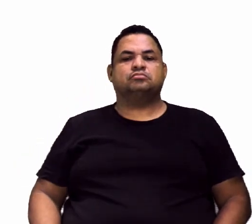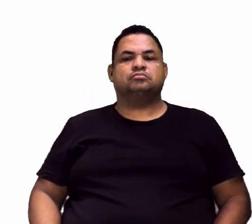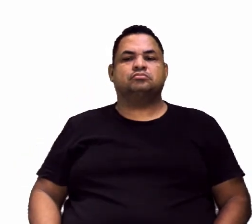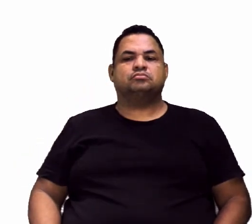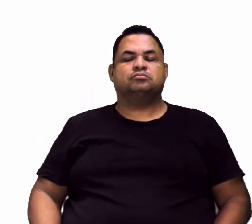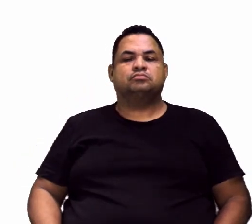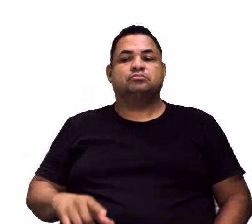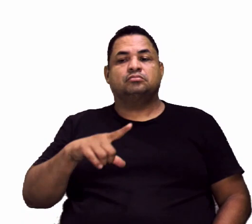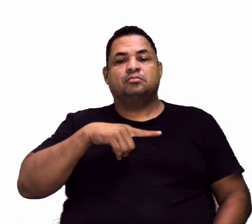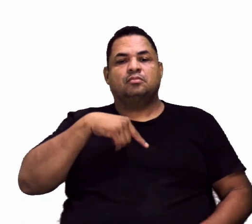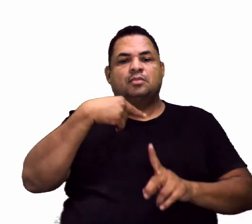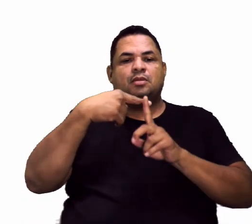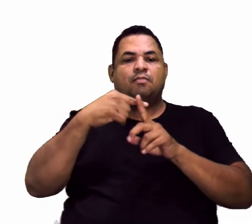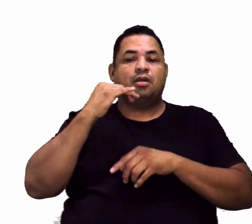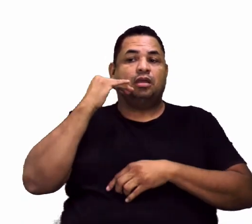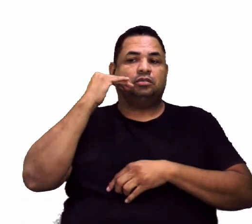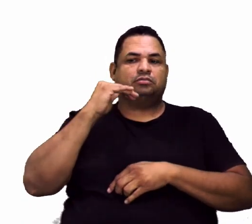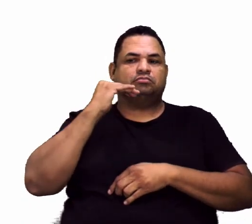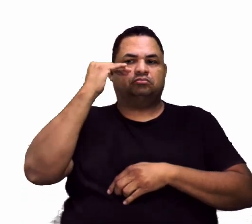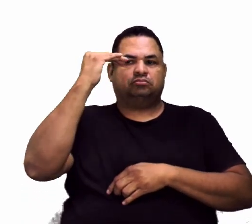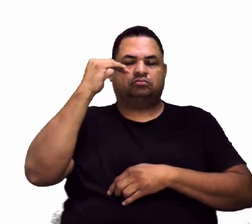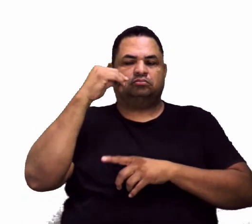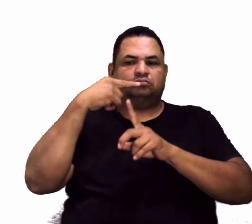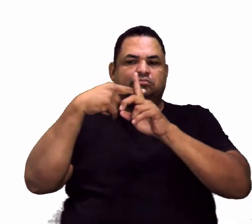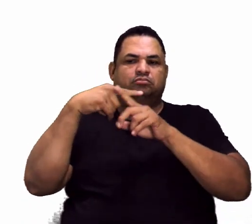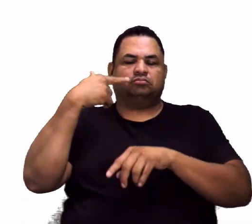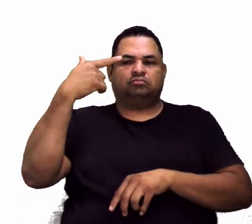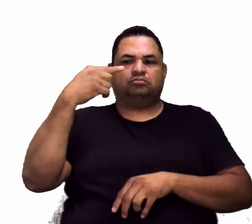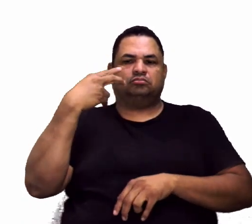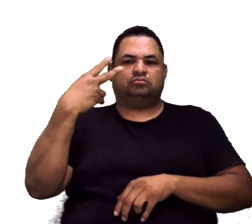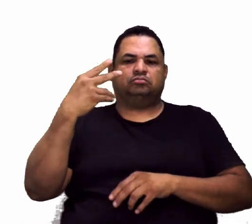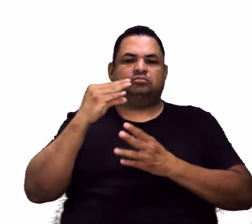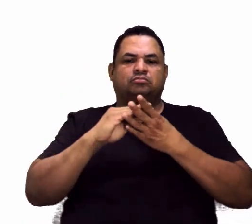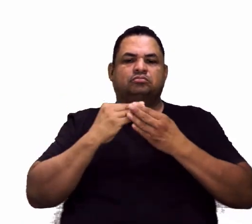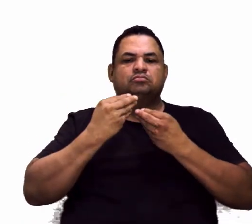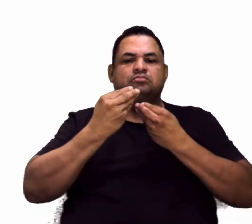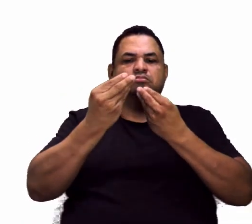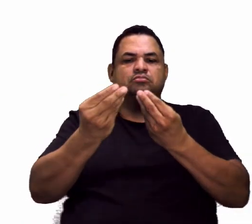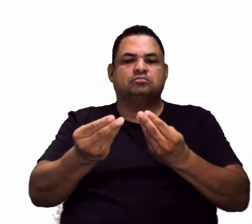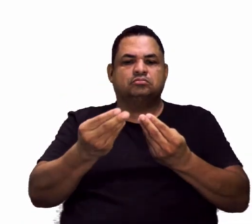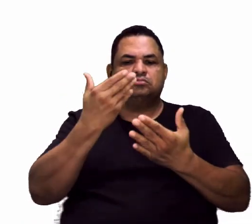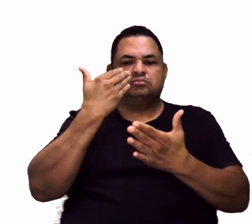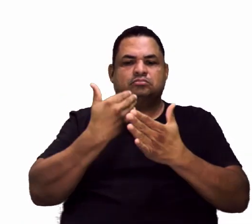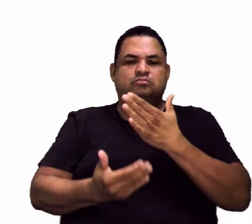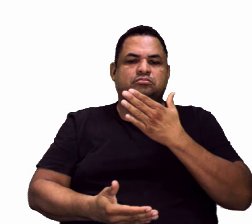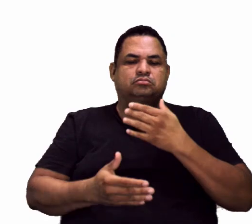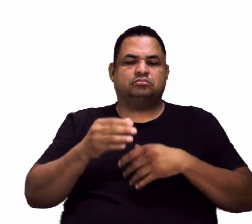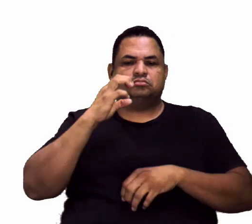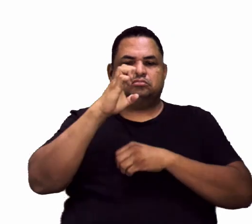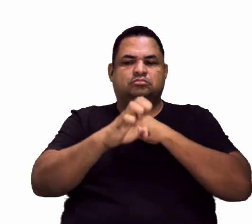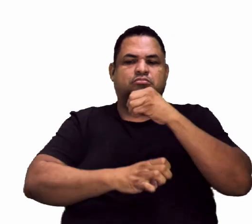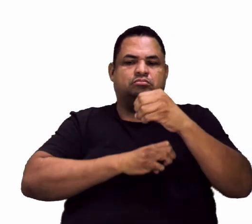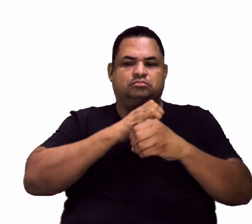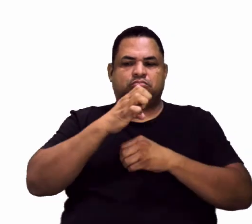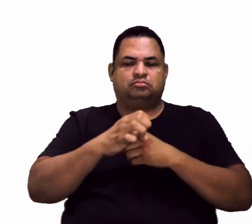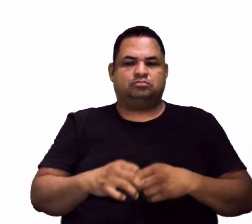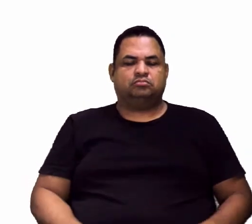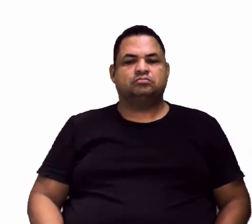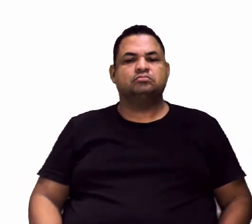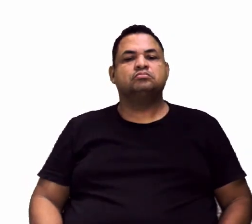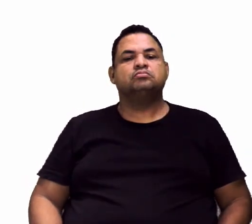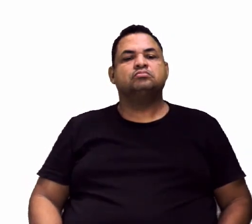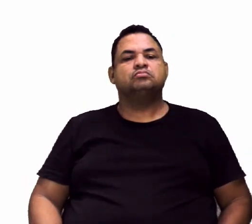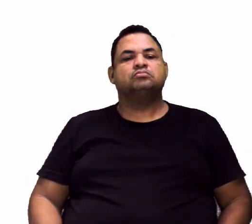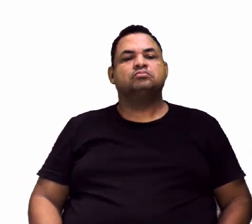mais 2. Isto é, que ele cedeu, que ele perdeu 2 elétrons. Ou será